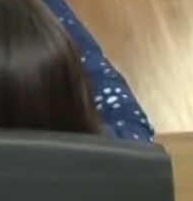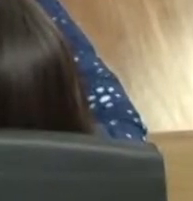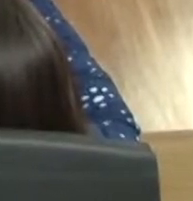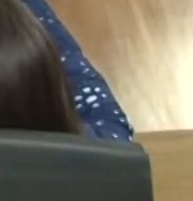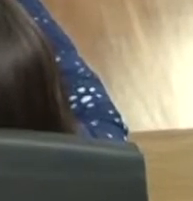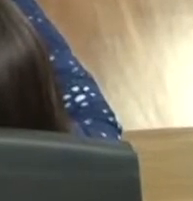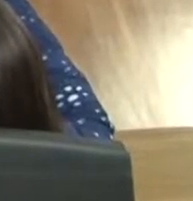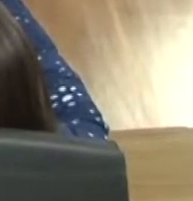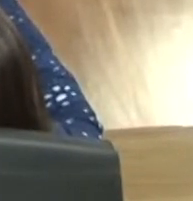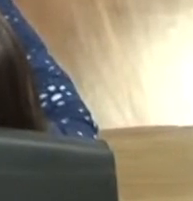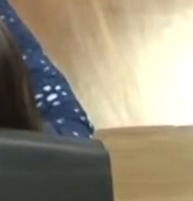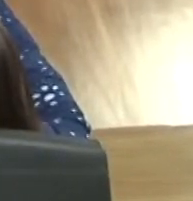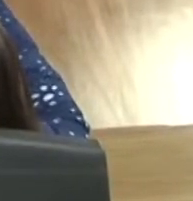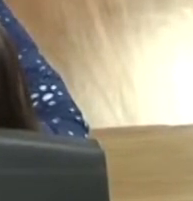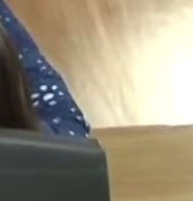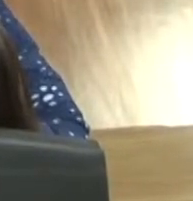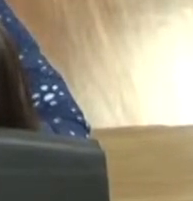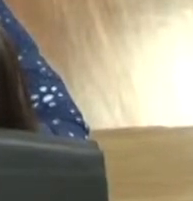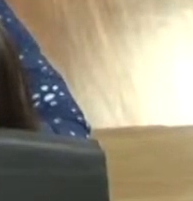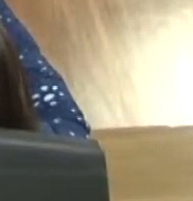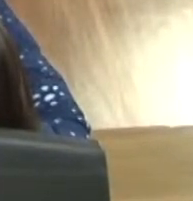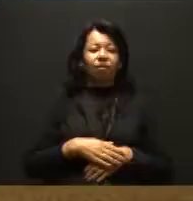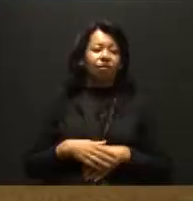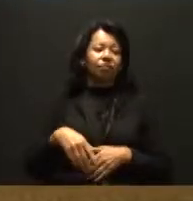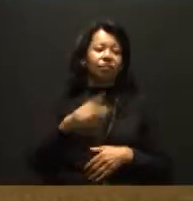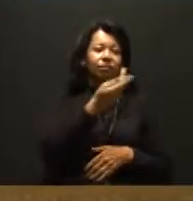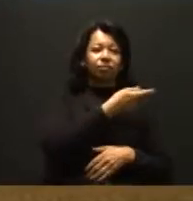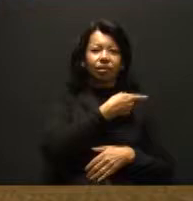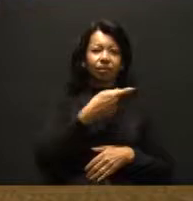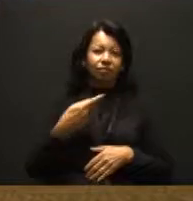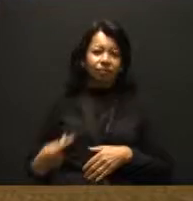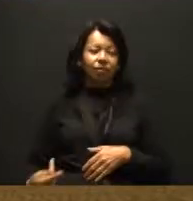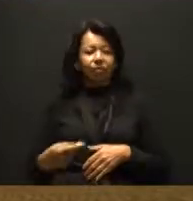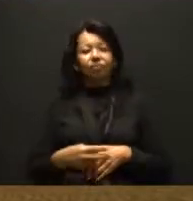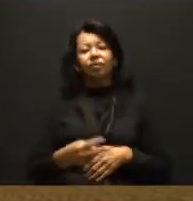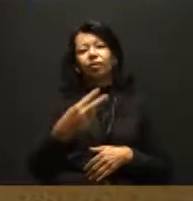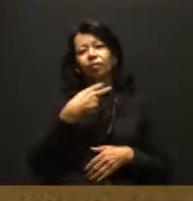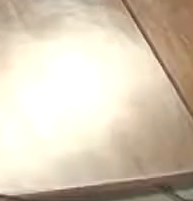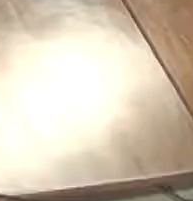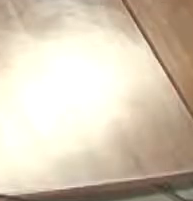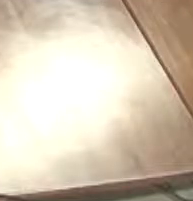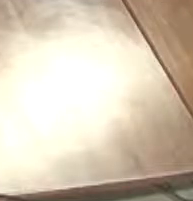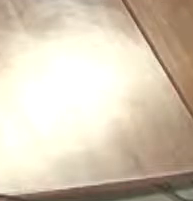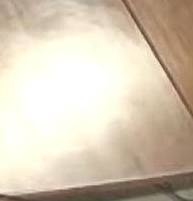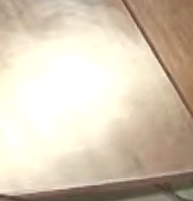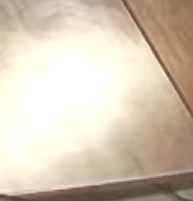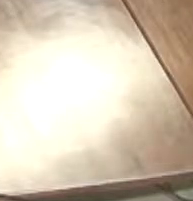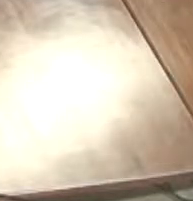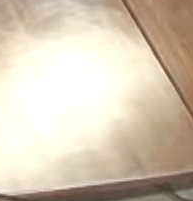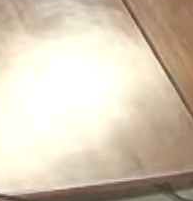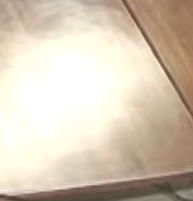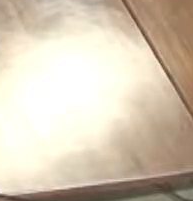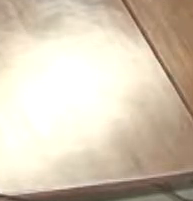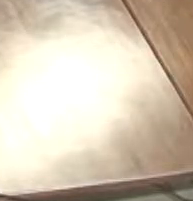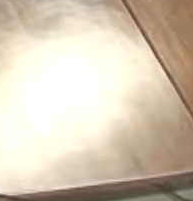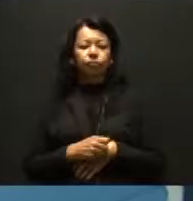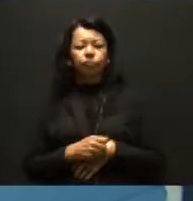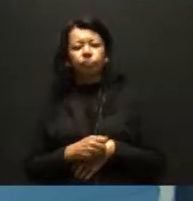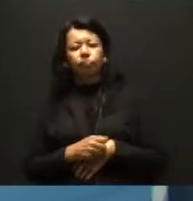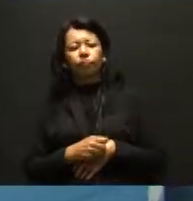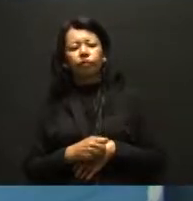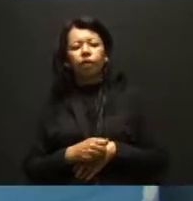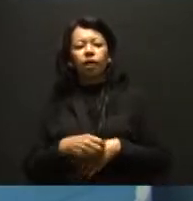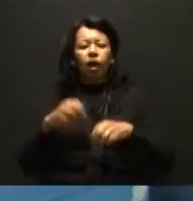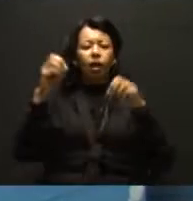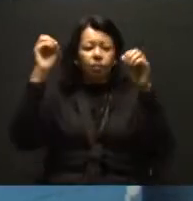solene comemorativa à semana da família presentes o prefeito municipal representantes dos segmentos religiosos e